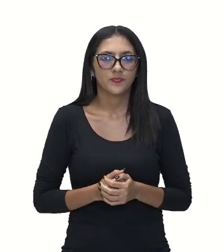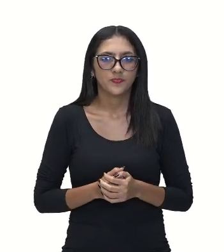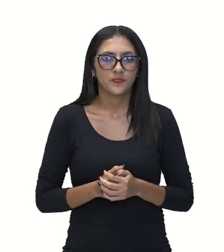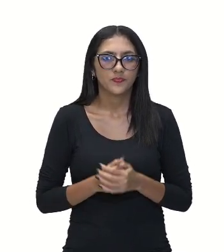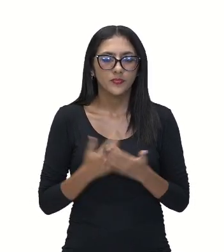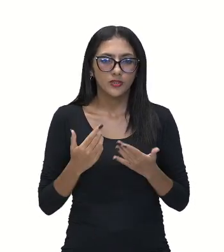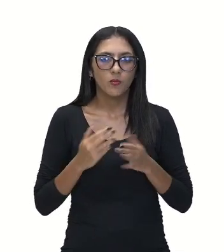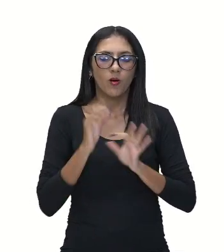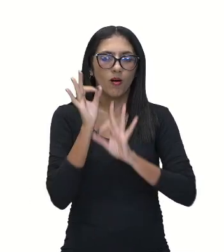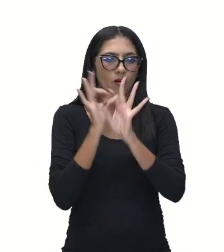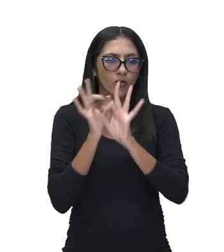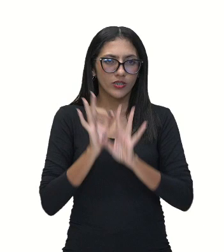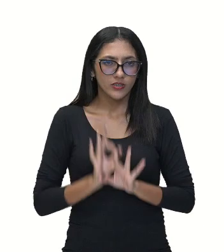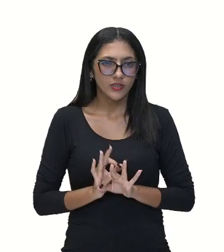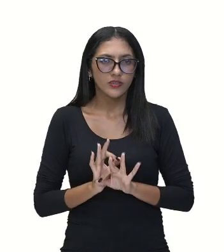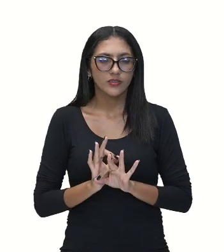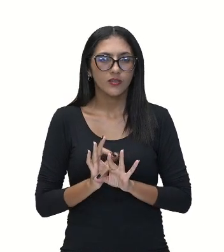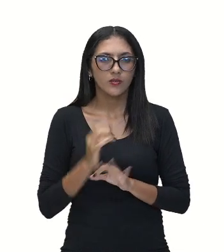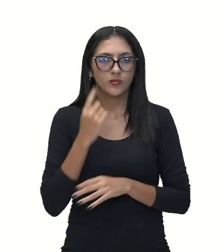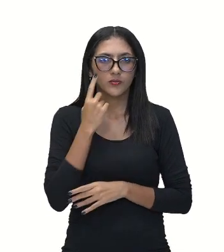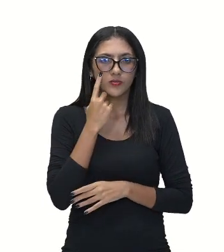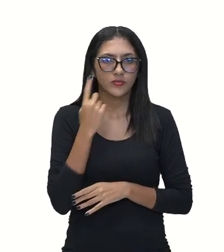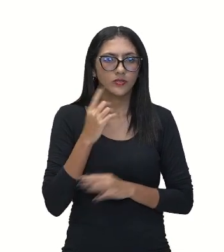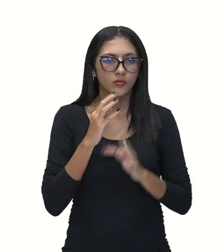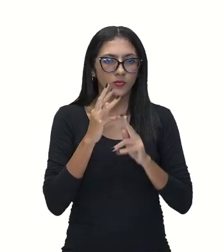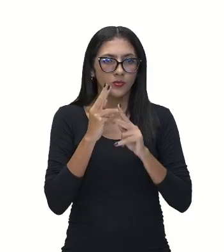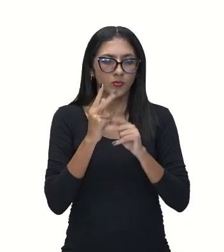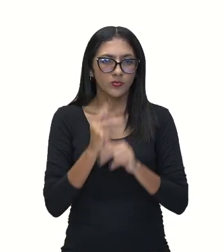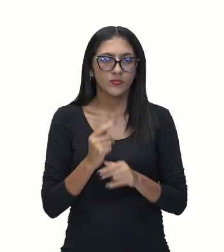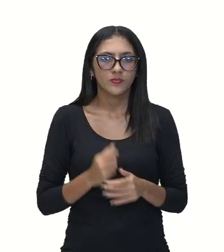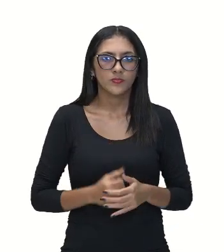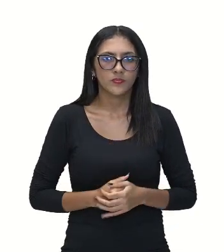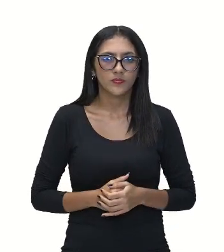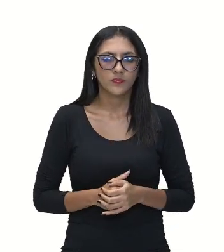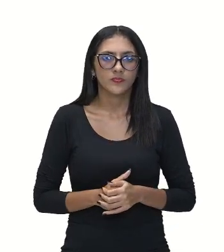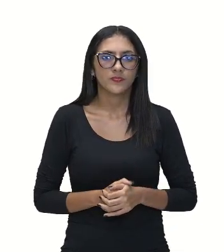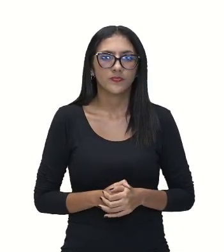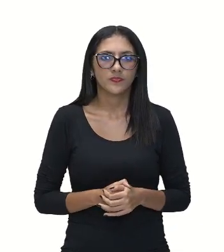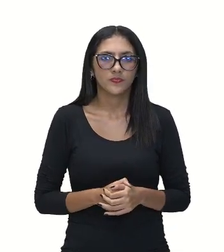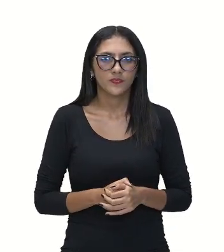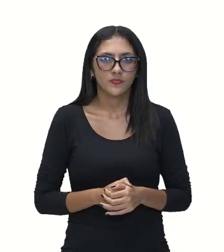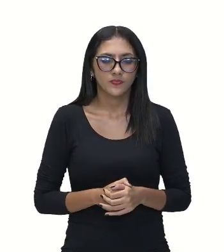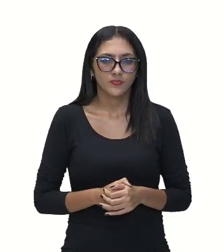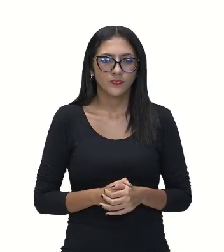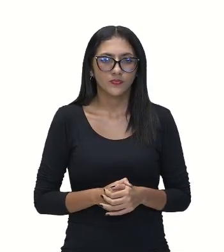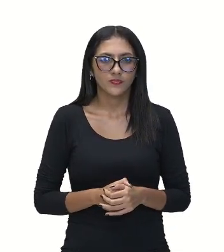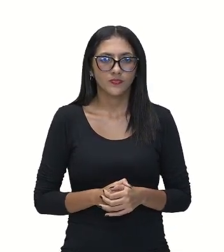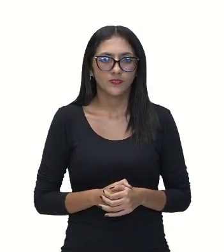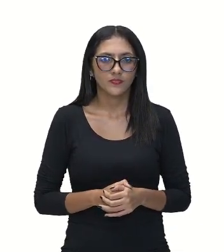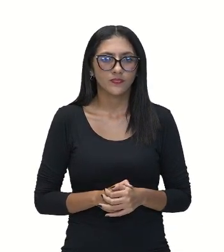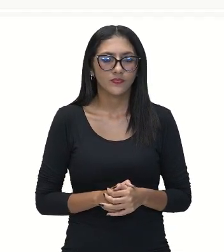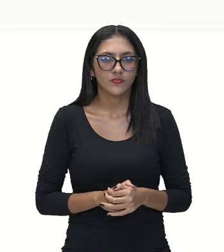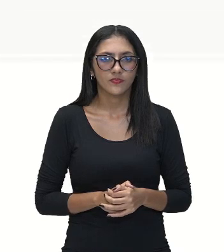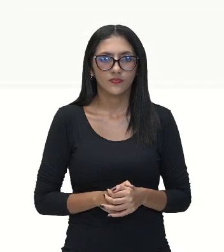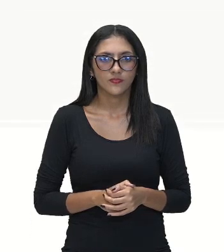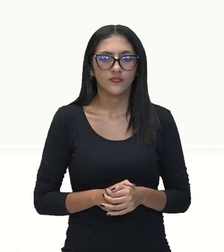solução Olha só que coisa legal sen vai baixar aqui pra gente mostrar direitinho nós calculamos tá